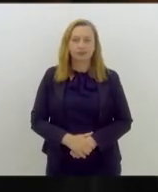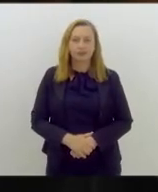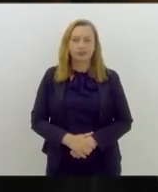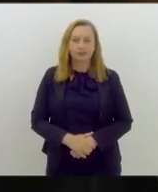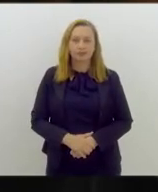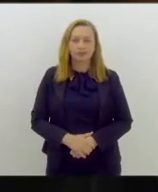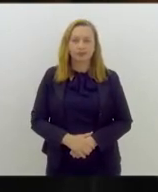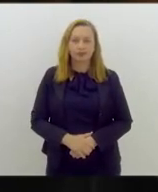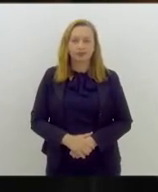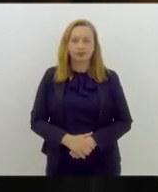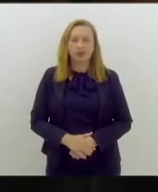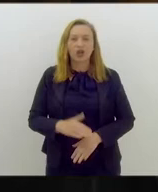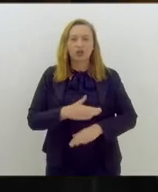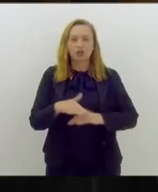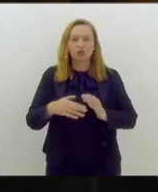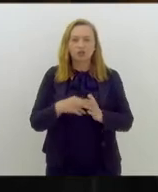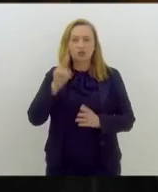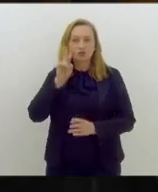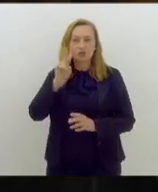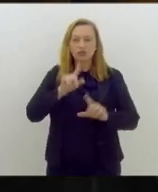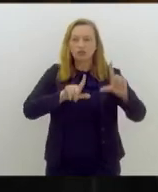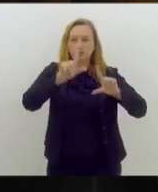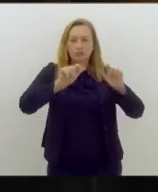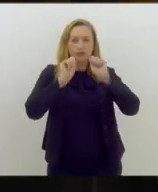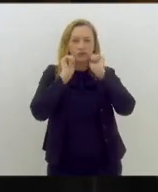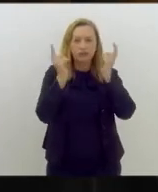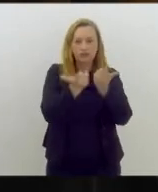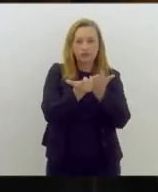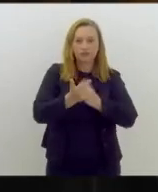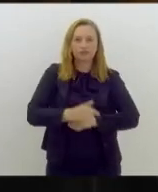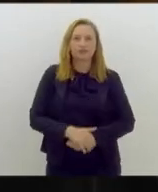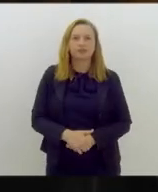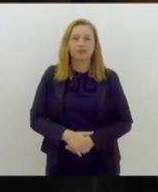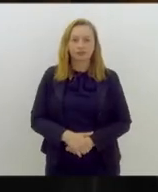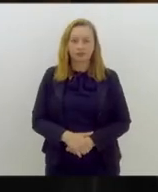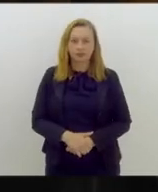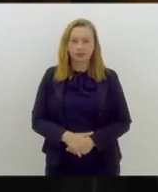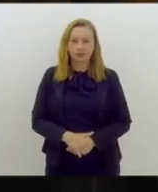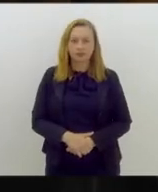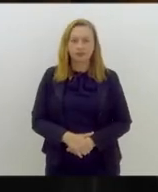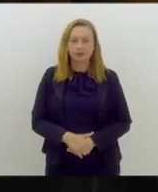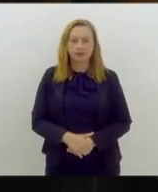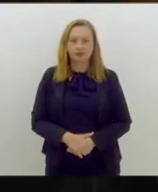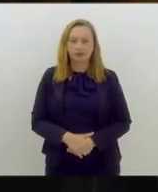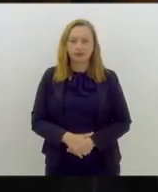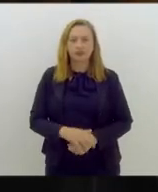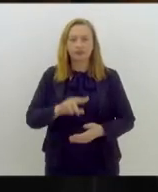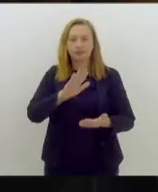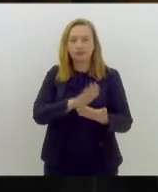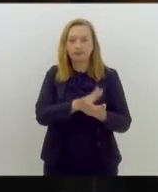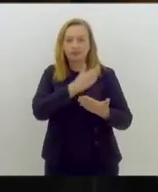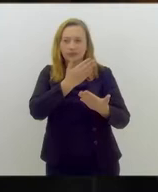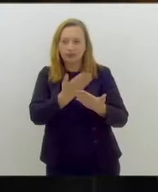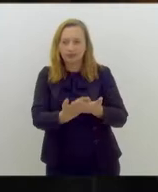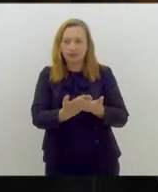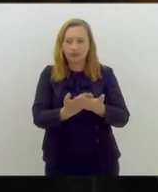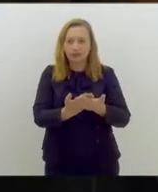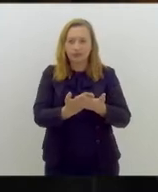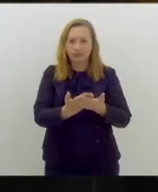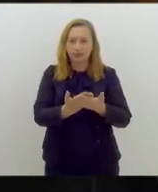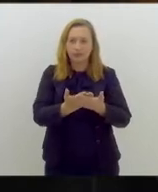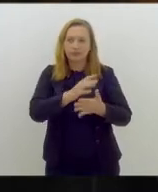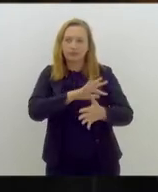senhoras e senhores telespectadores da TV alerj senhora intérprete